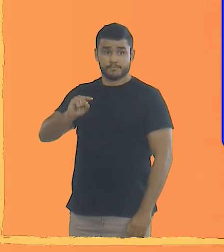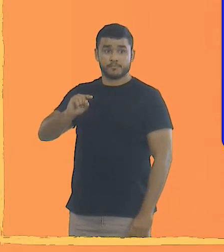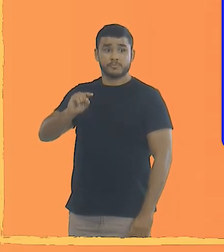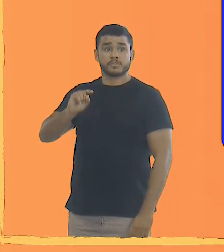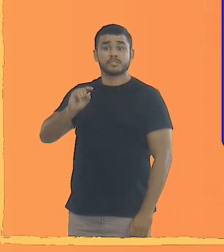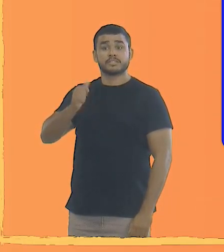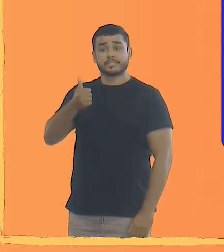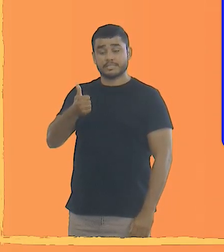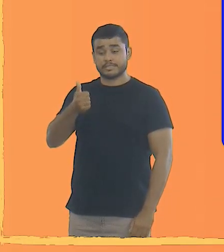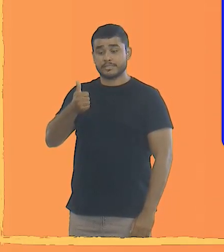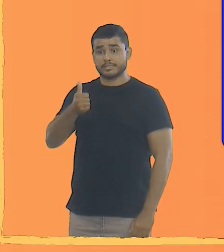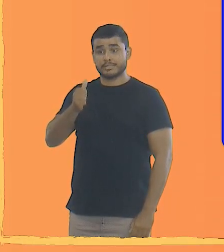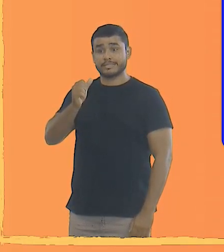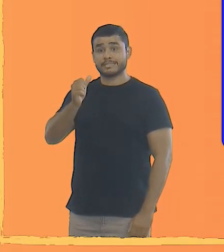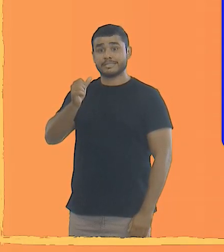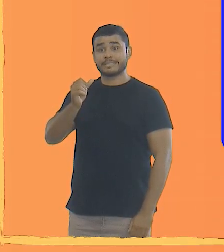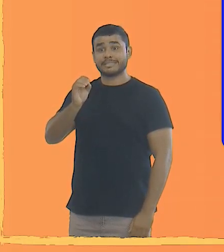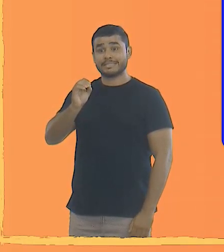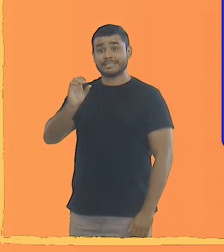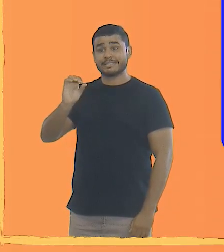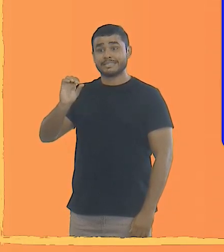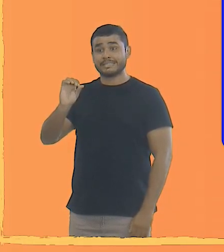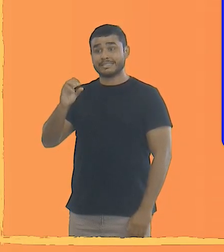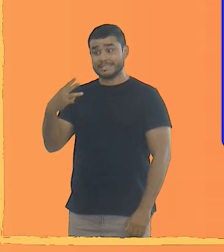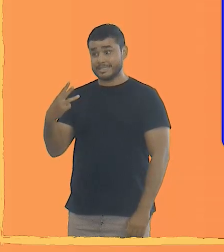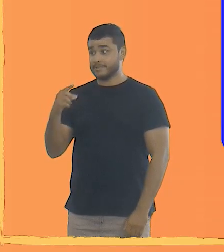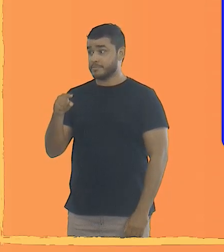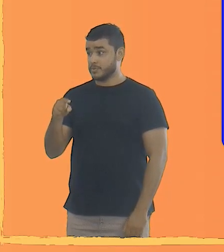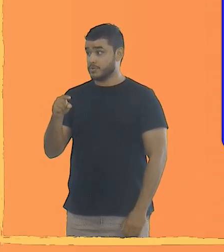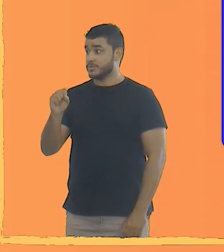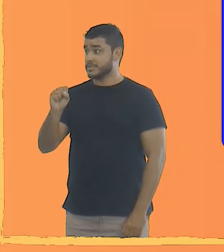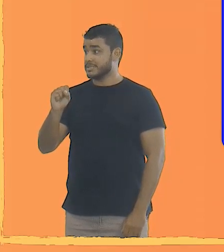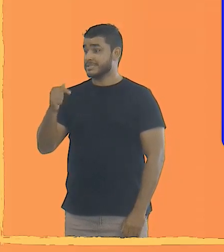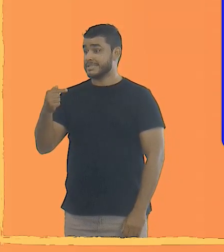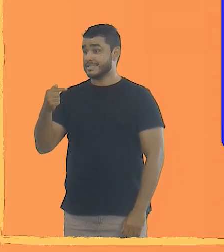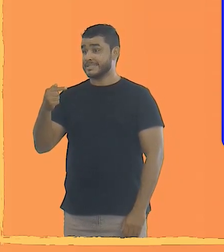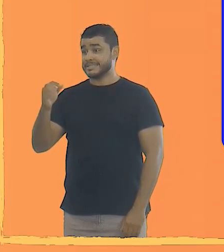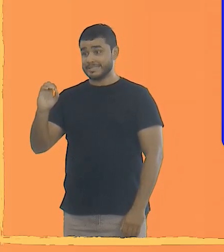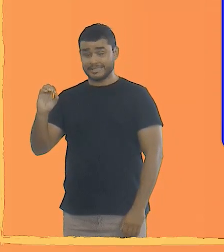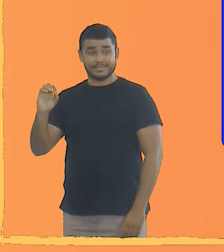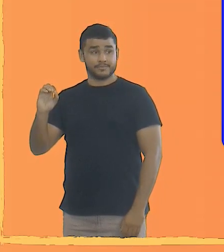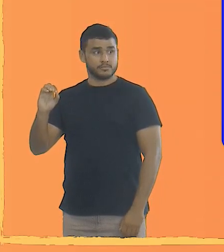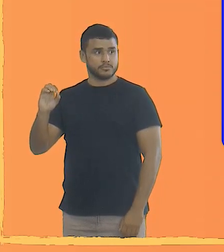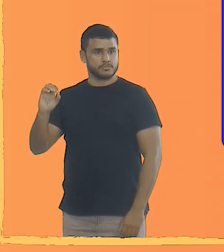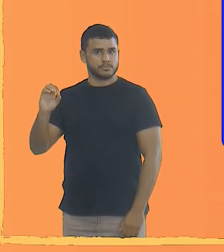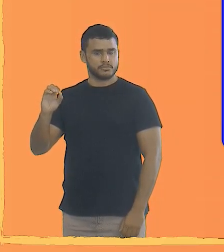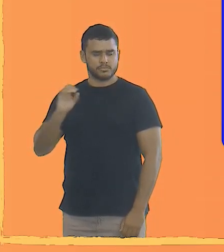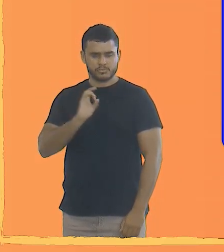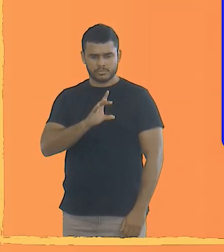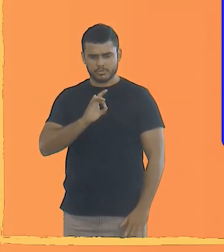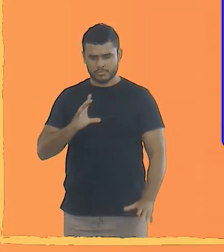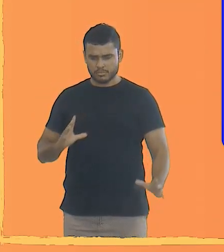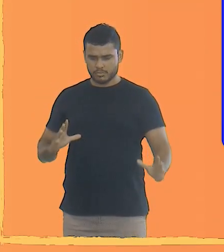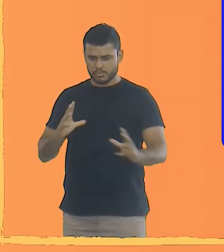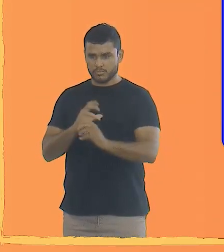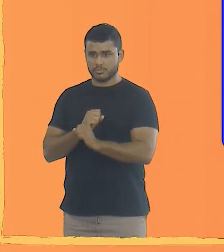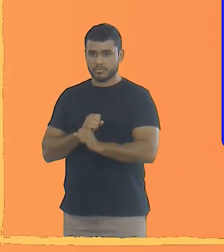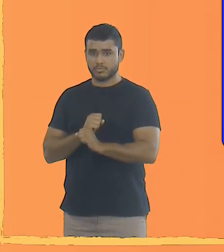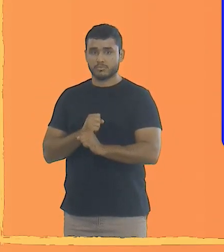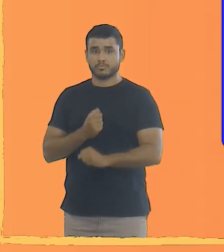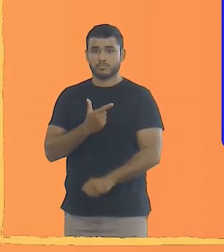50.063.860 cartões. Levando em consideração que cada cartão custa R$5, você vai gastar mais